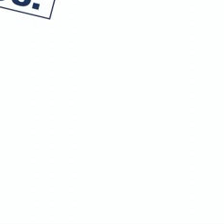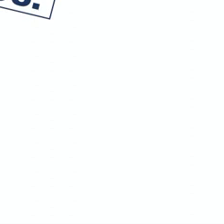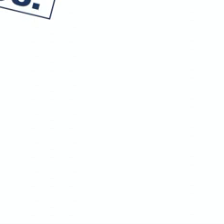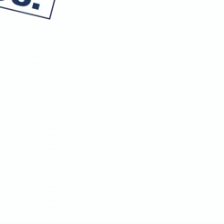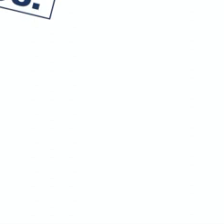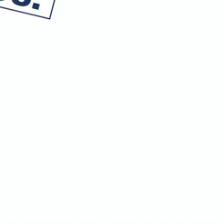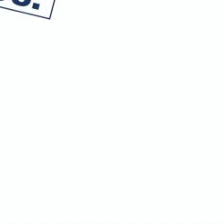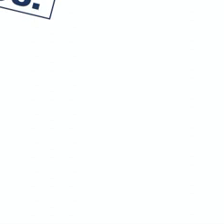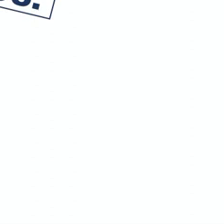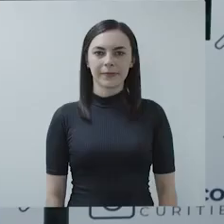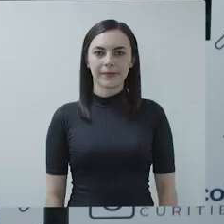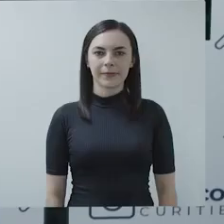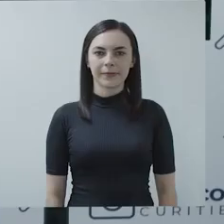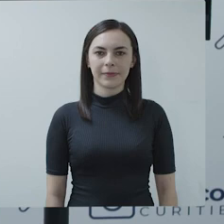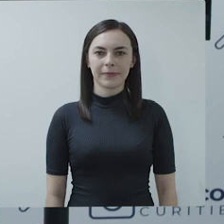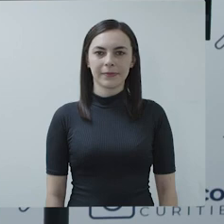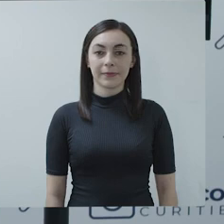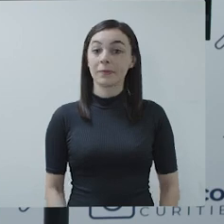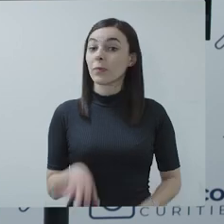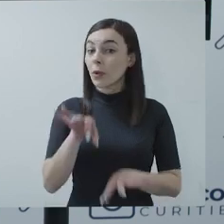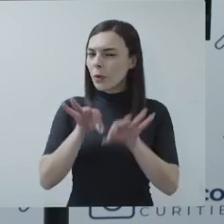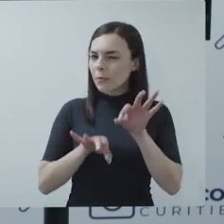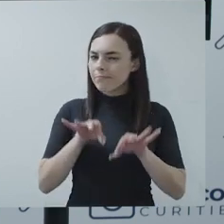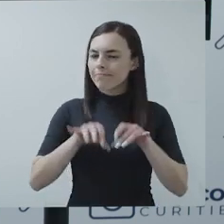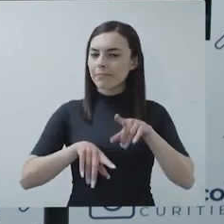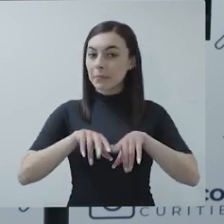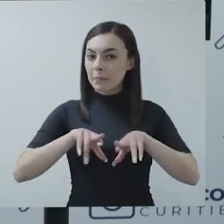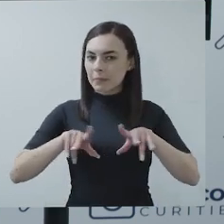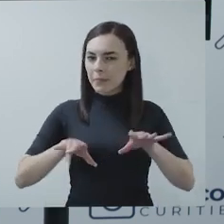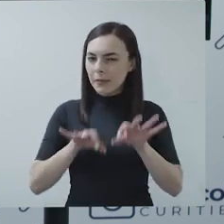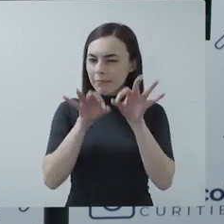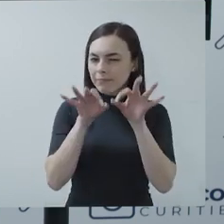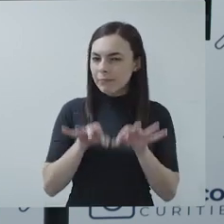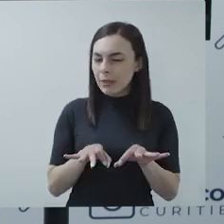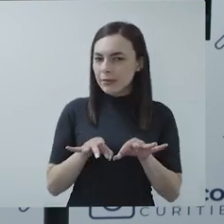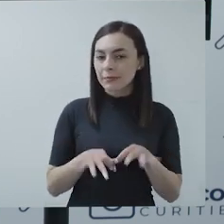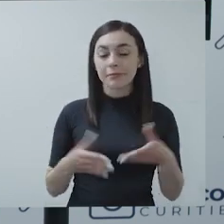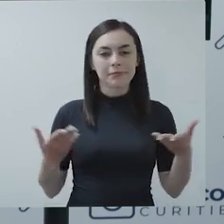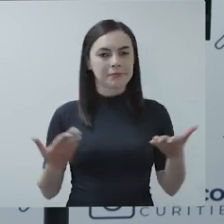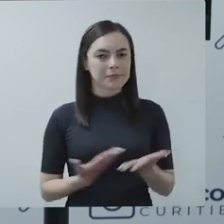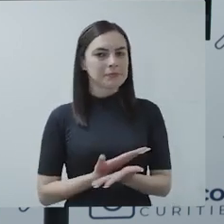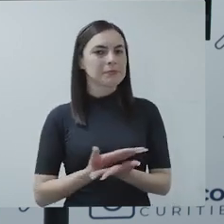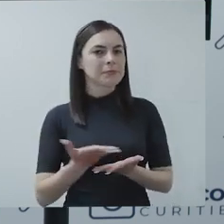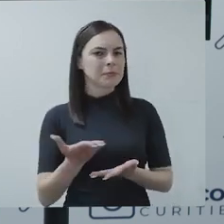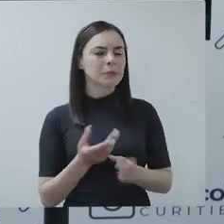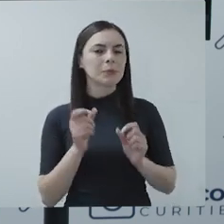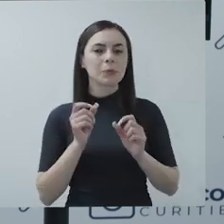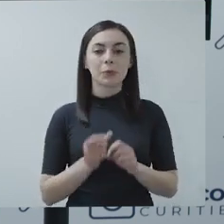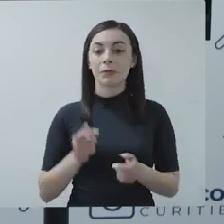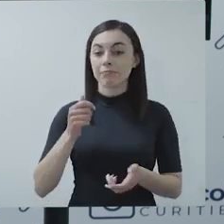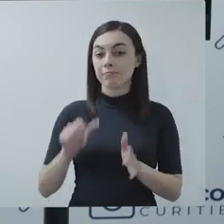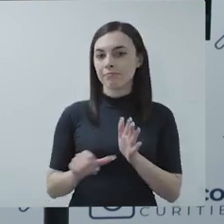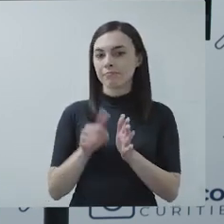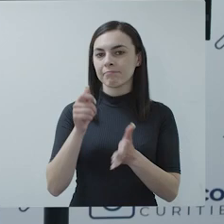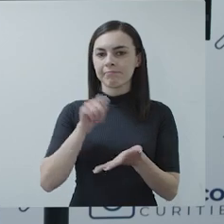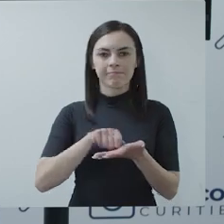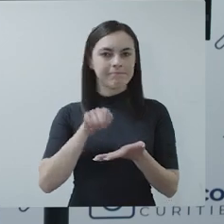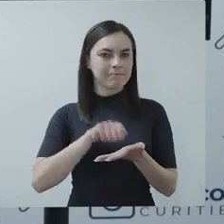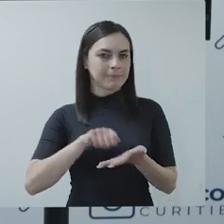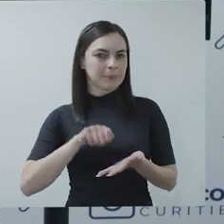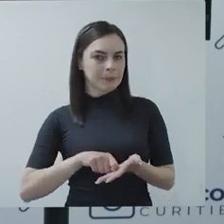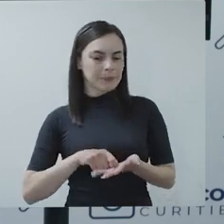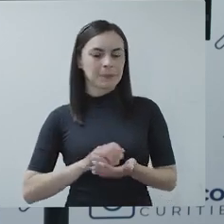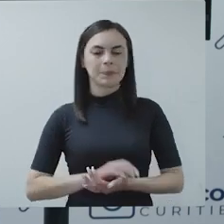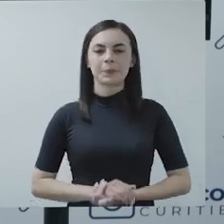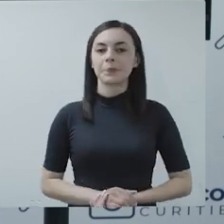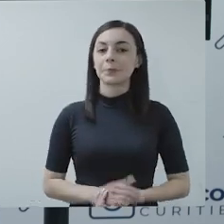Organizar os materiais? Tudo certinho? Então vamos lá! Vamos para o nosso primeiro registro de hoje. Então